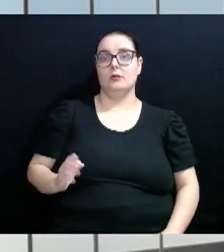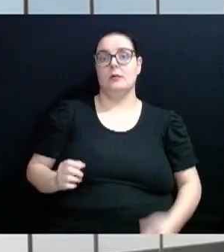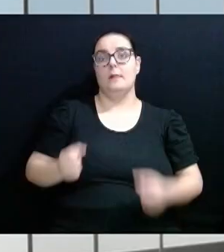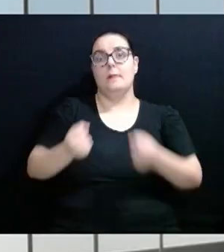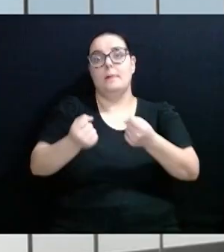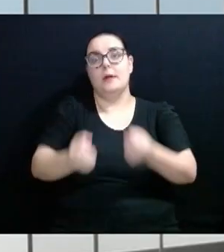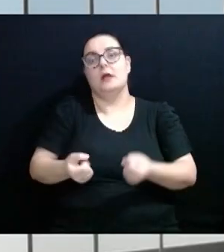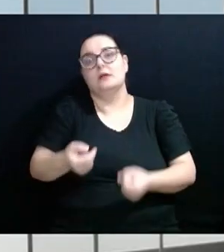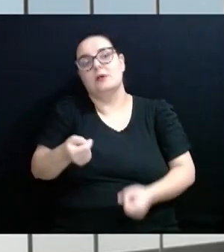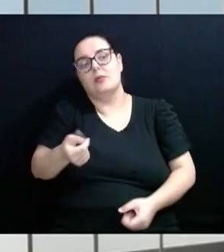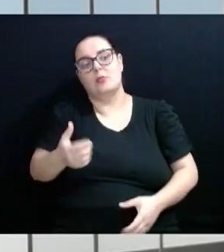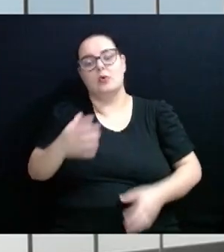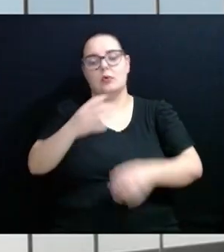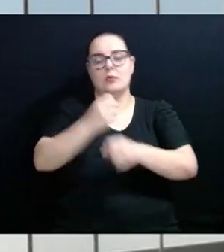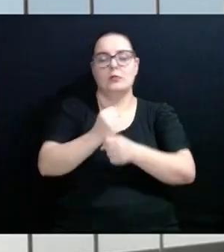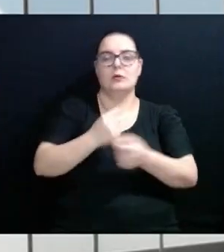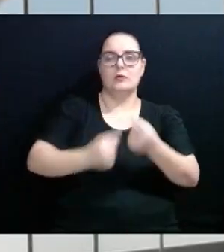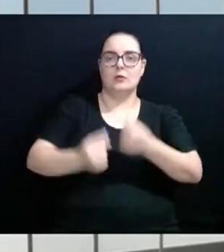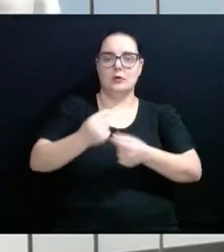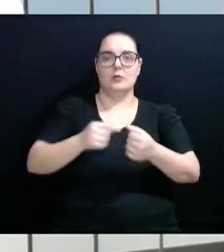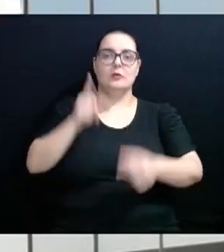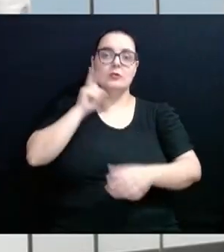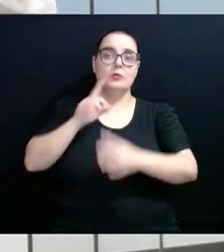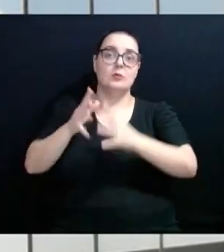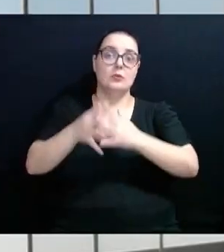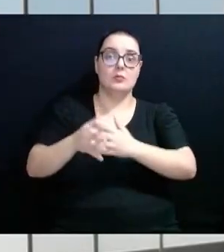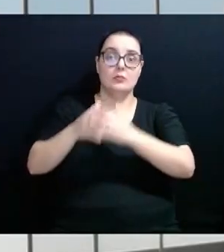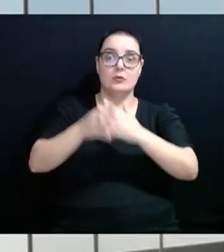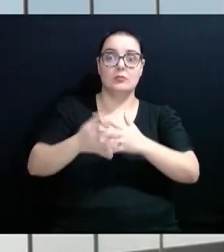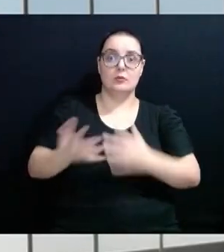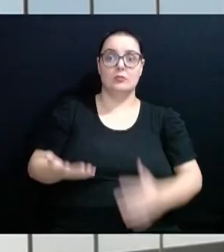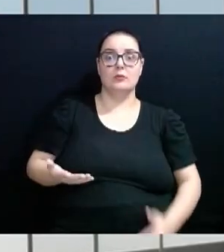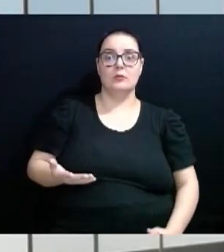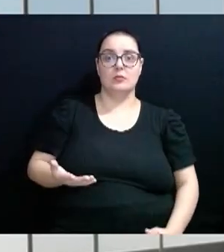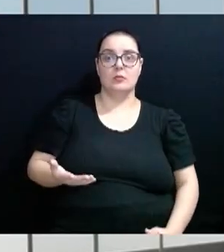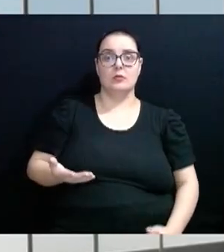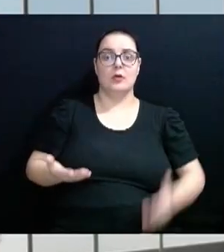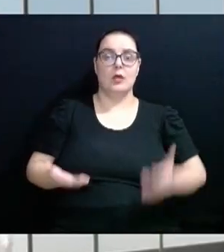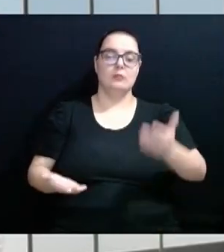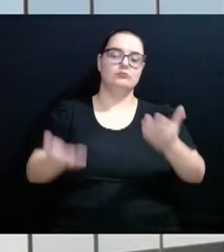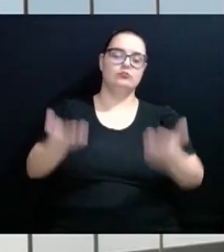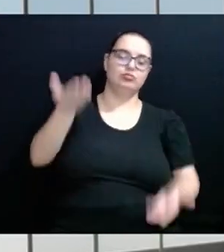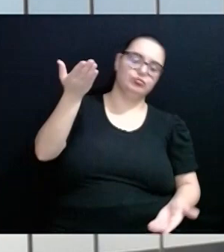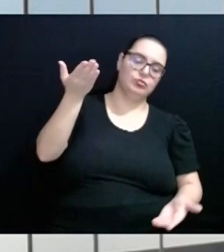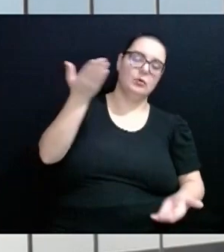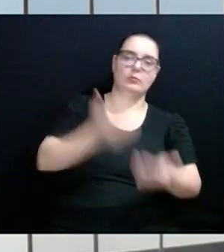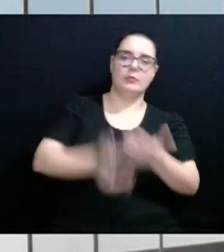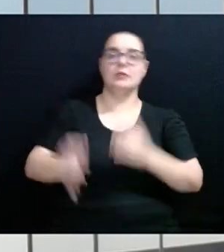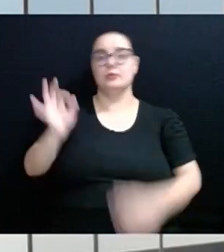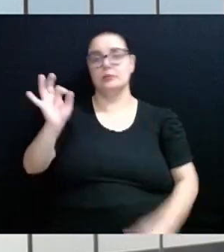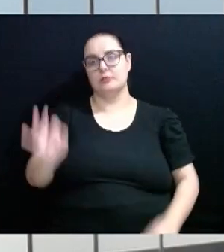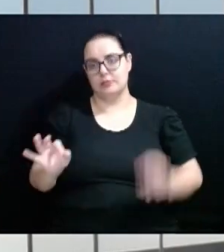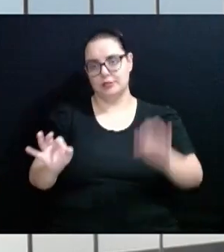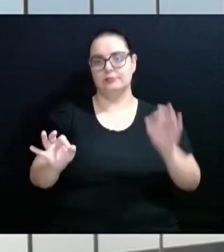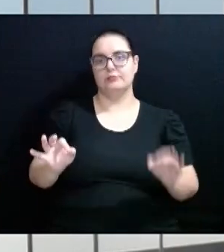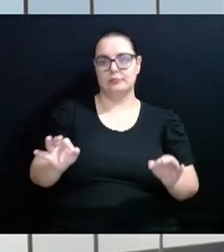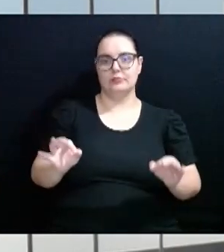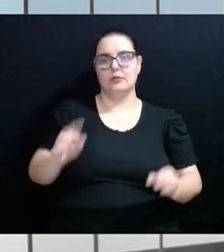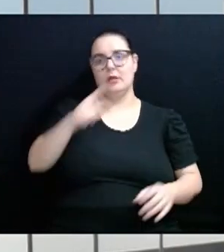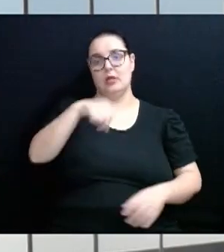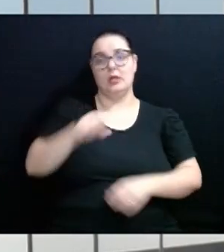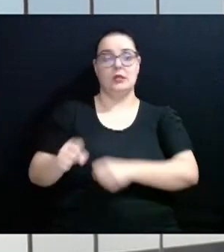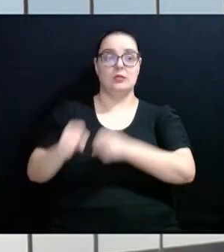da economia americana. Então é um peso muito desproporcional, né? Eles têm muito mais poder econômico